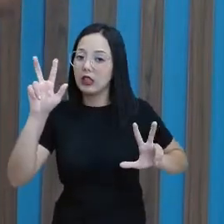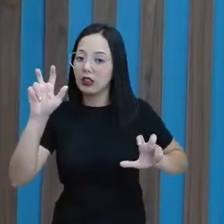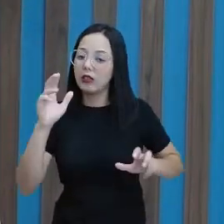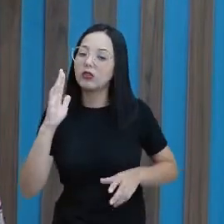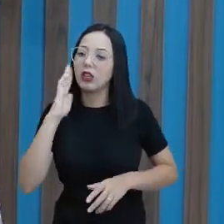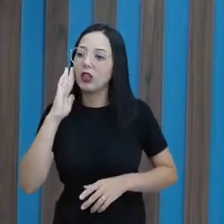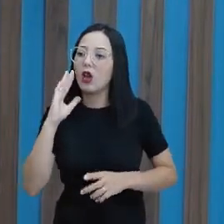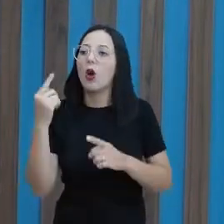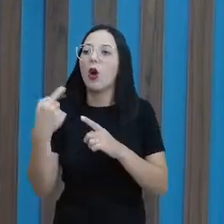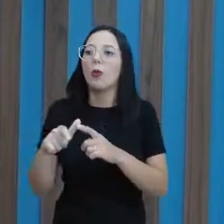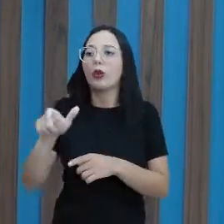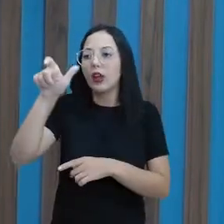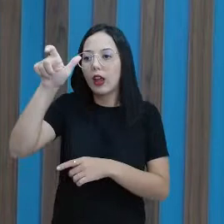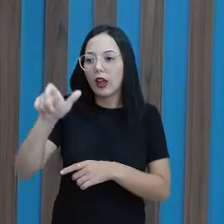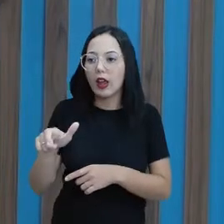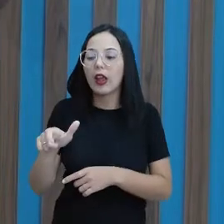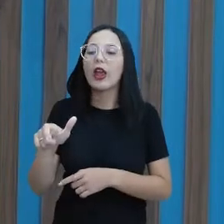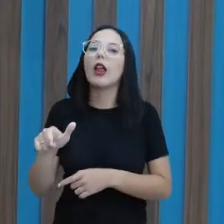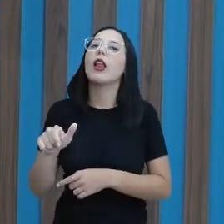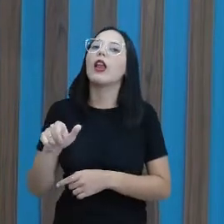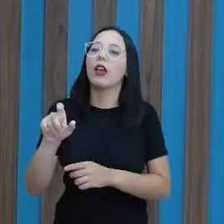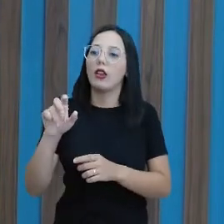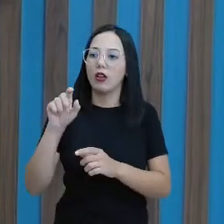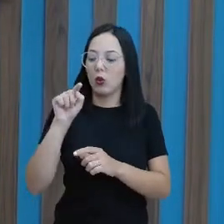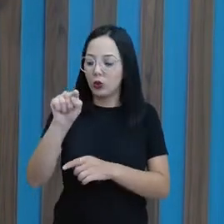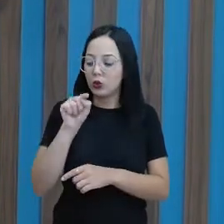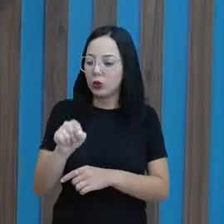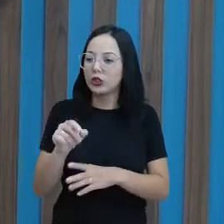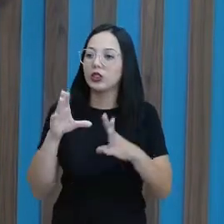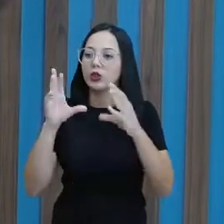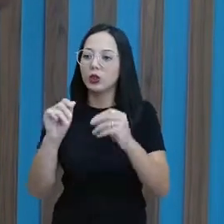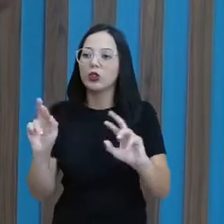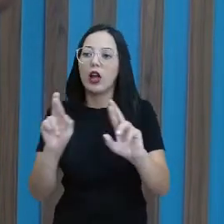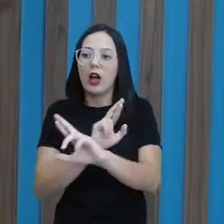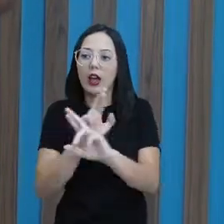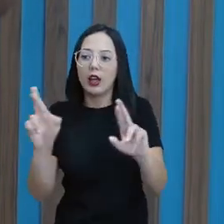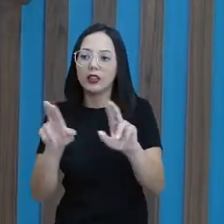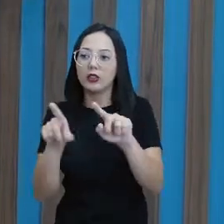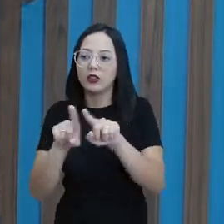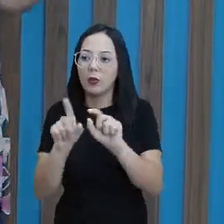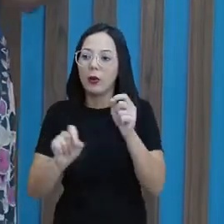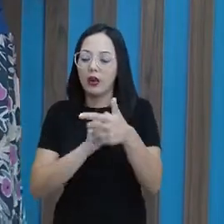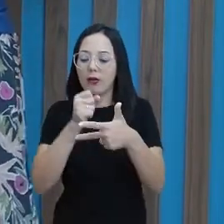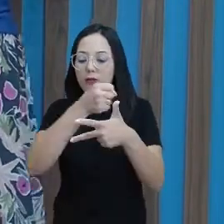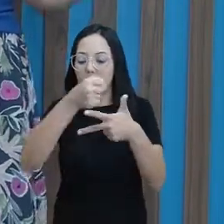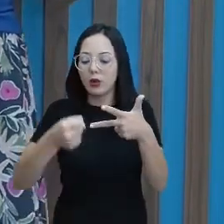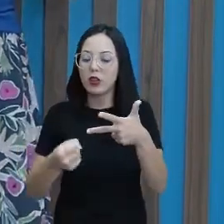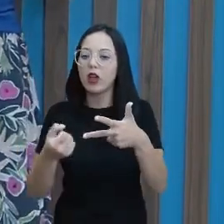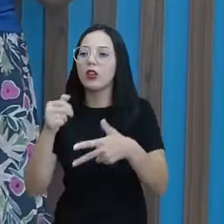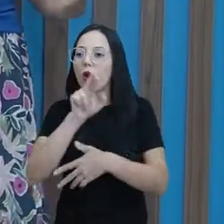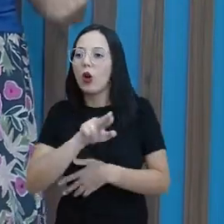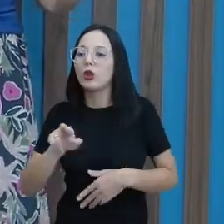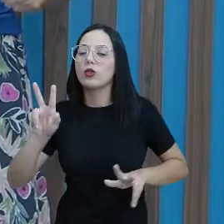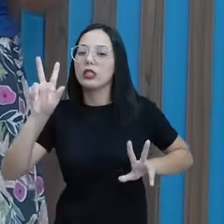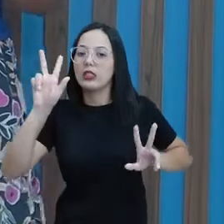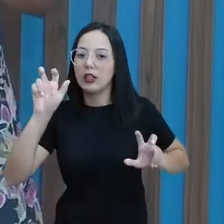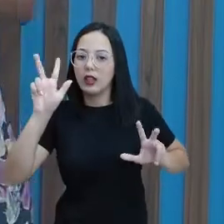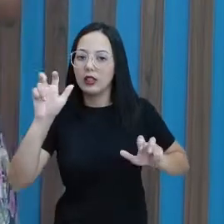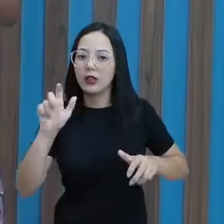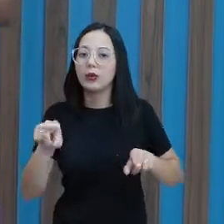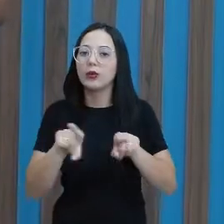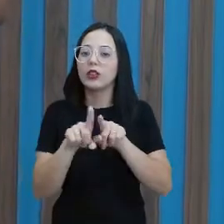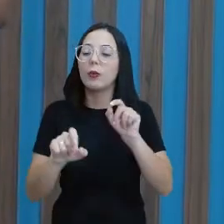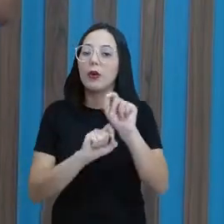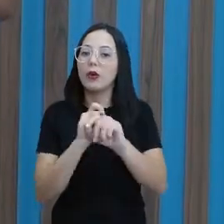exemplo, segundo Octavia Butler, dois pontos. Todas as relações são relações de poder. Então, aqui eu usei uma citação.